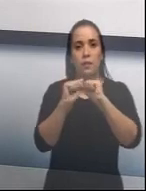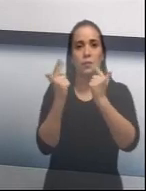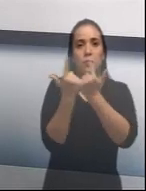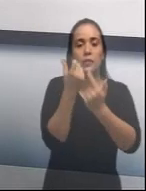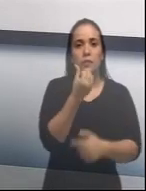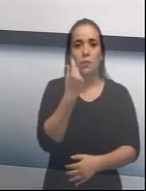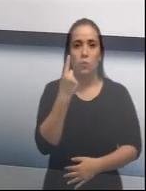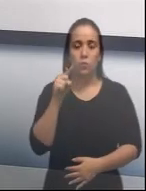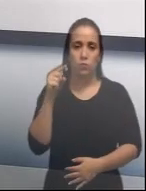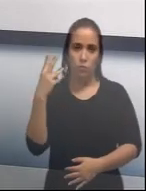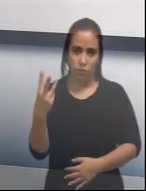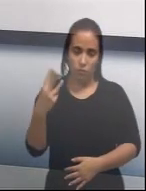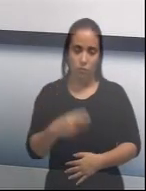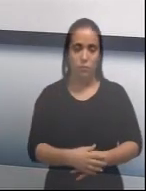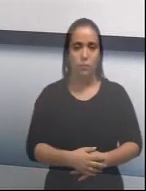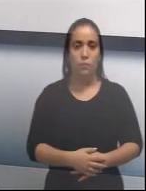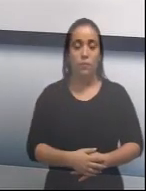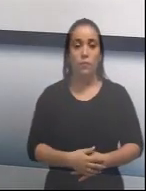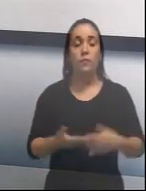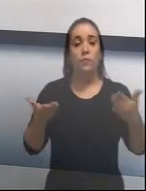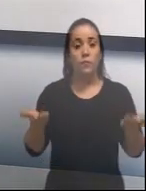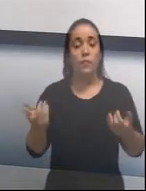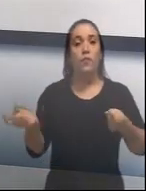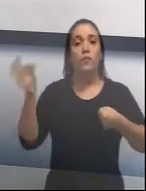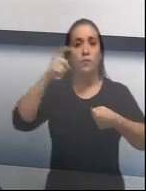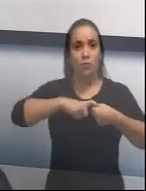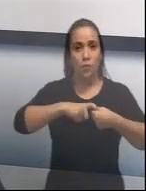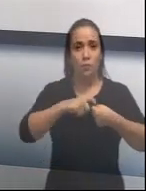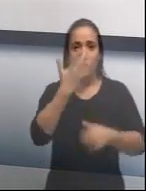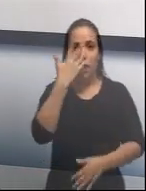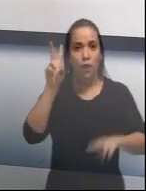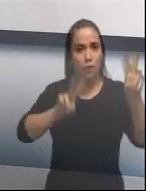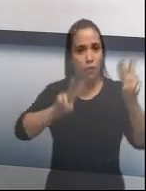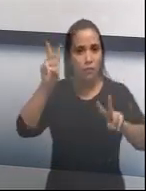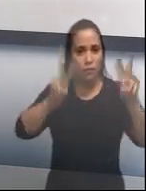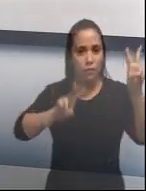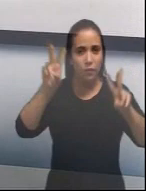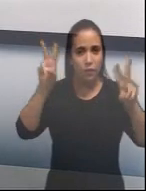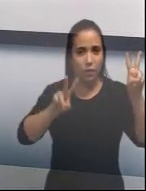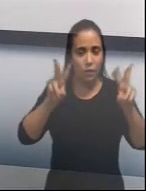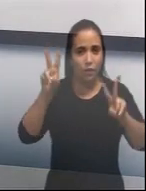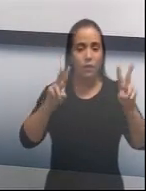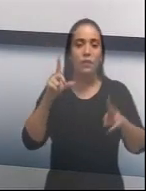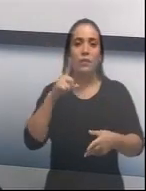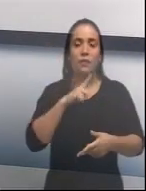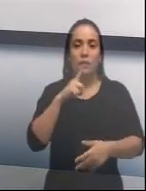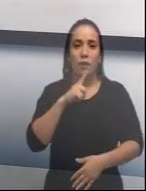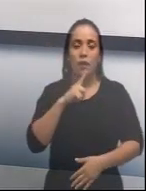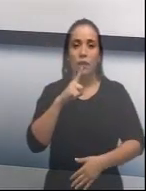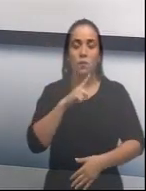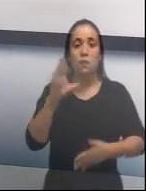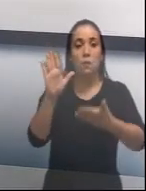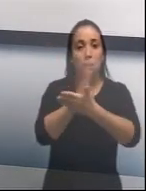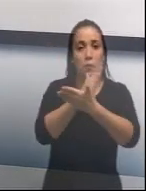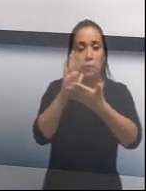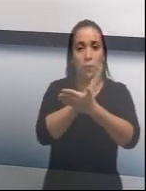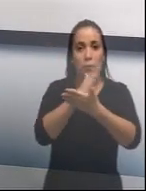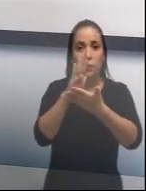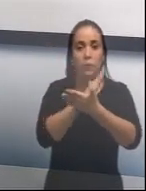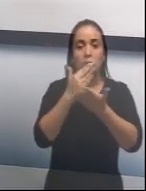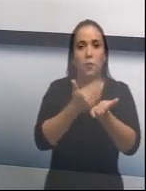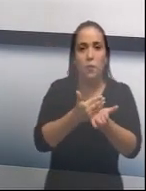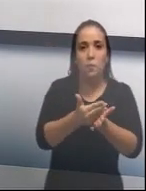canal 61.3. Estamos voltando agora do Carnaval, né? Para muitos o ano